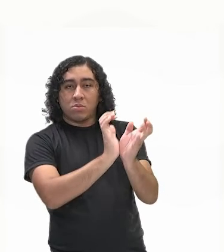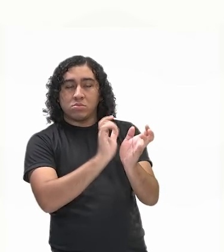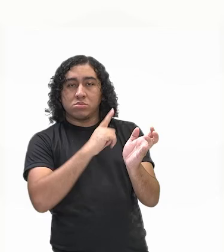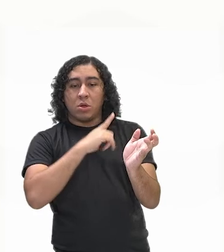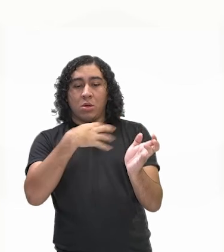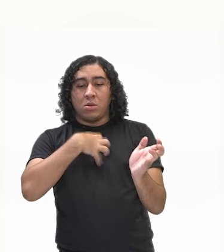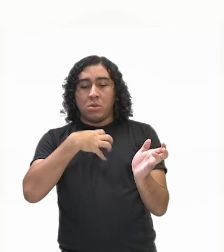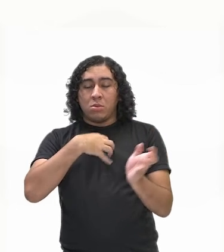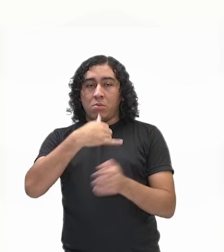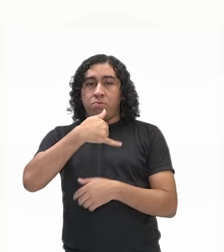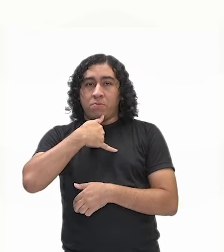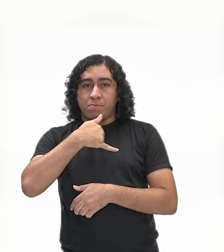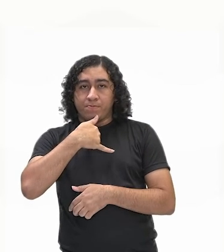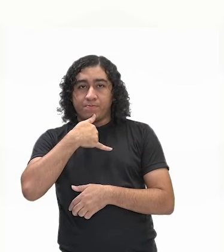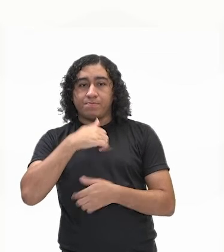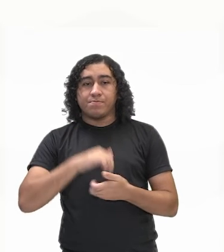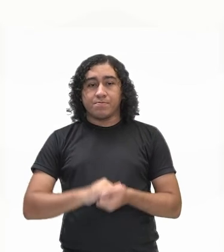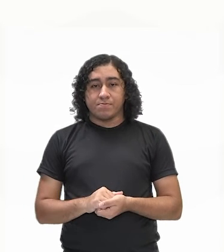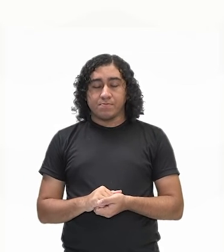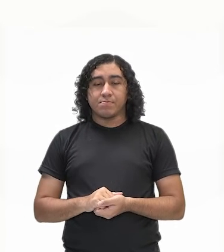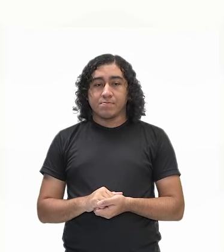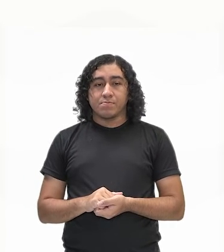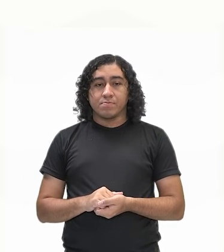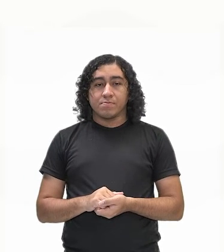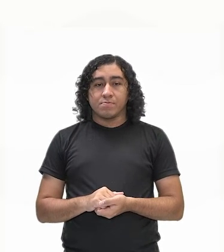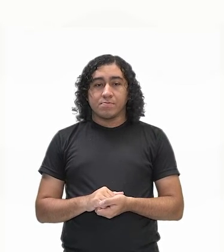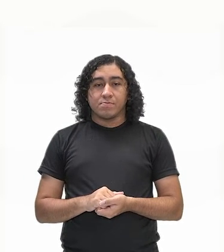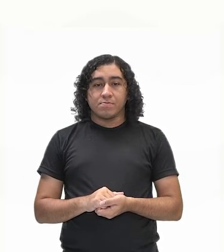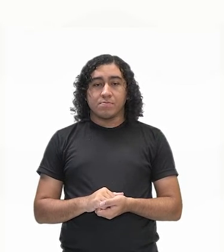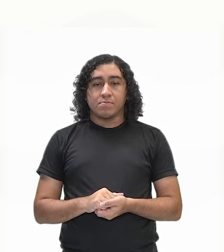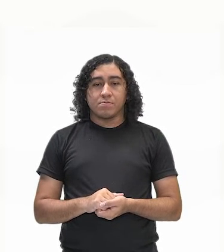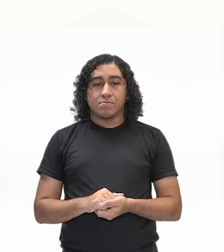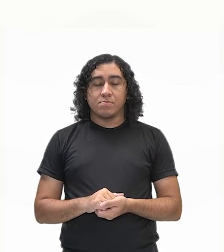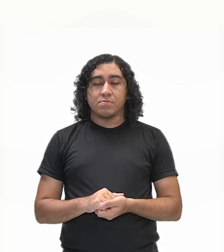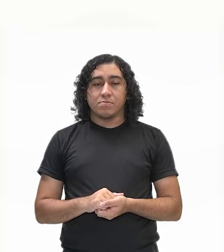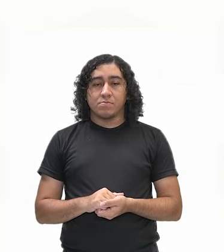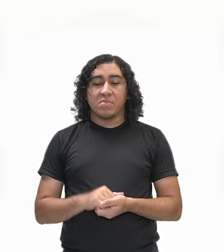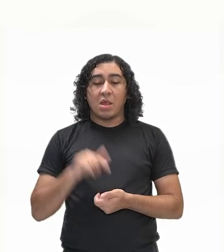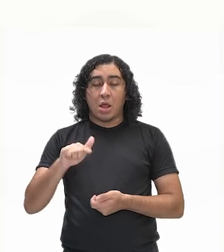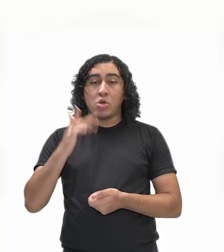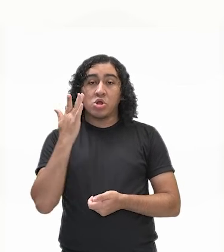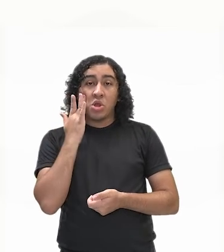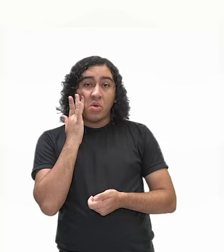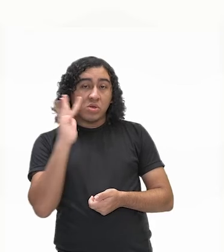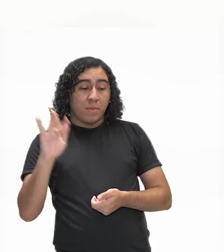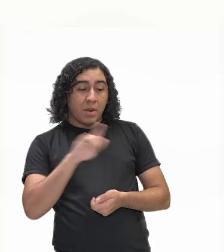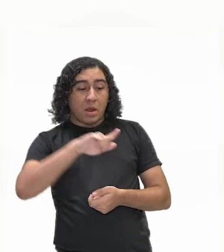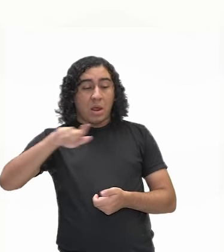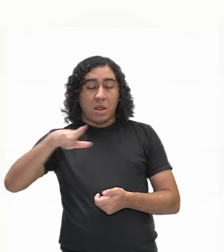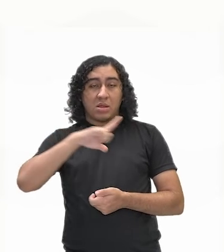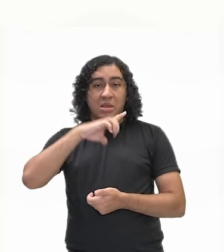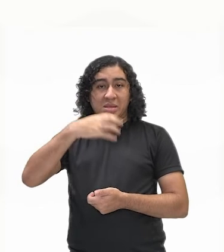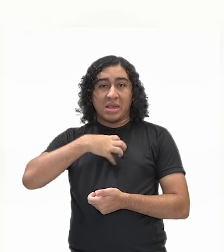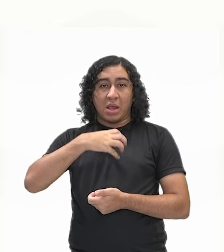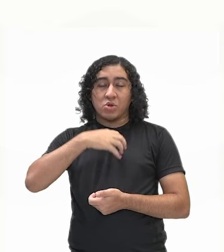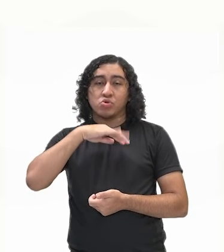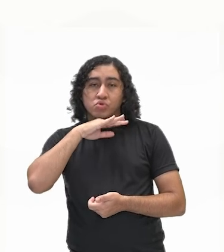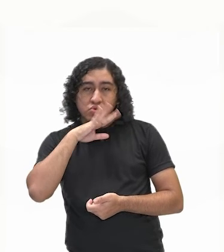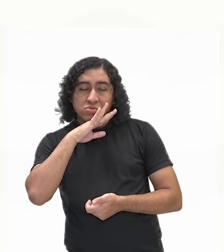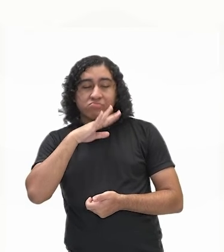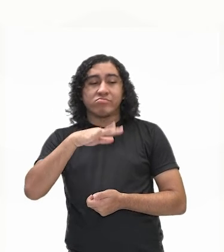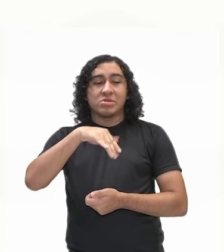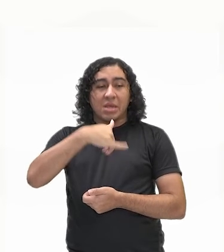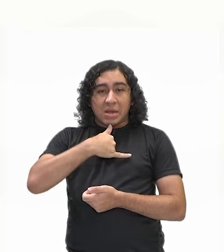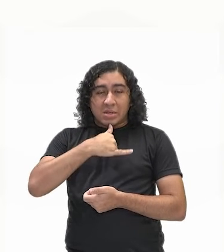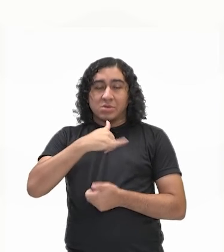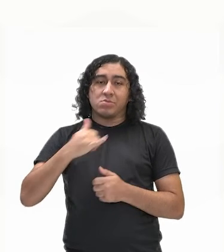pode ser magoados também. I didn't even know they were sore at us. Eu não sabia que elas